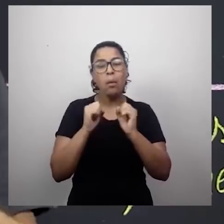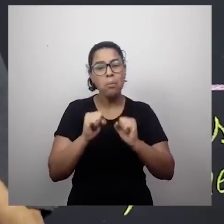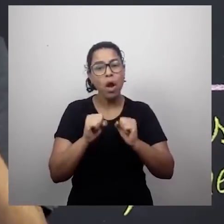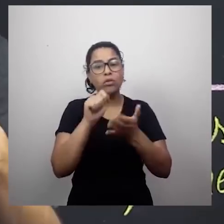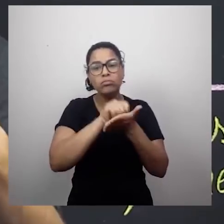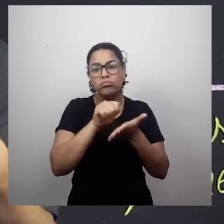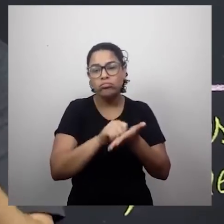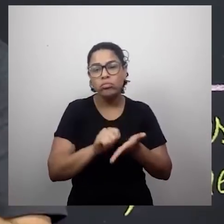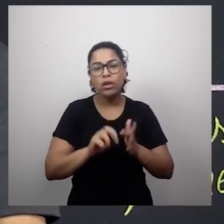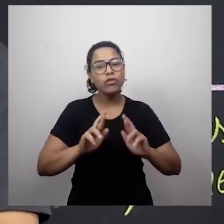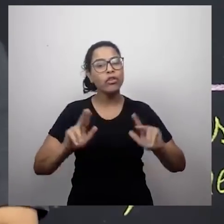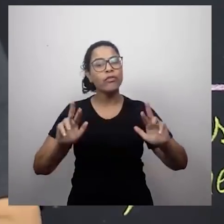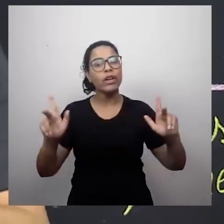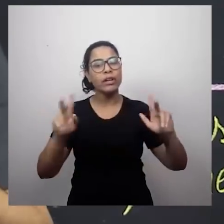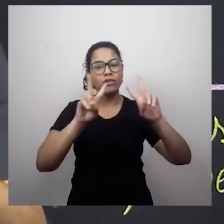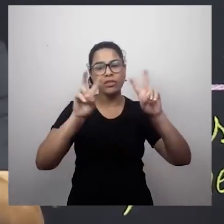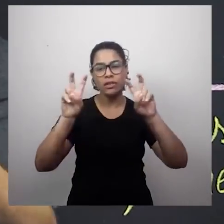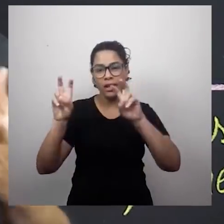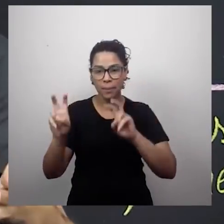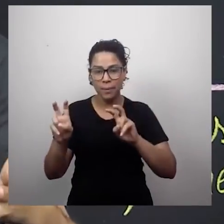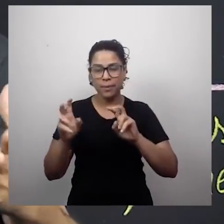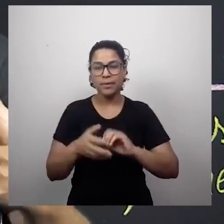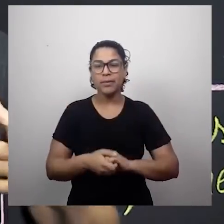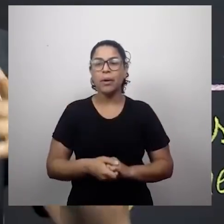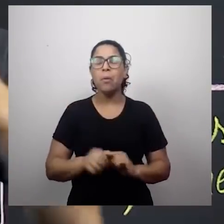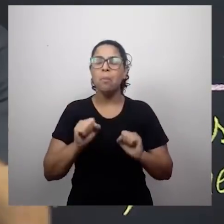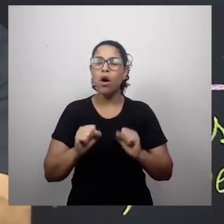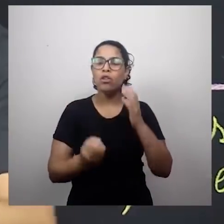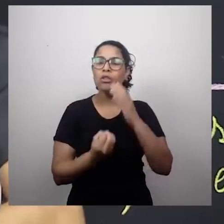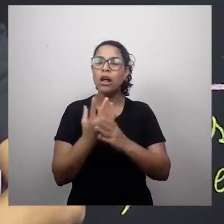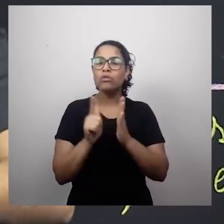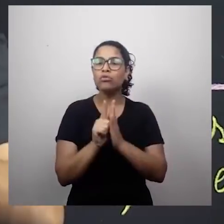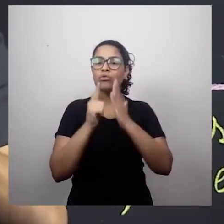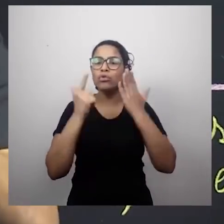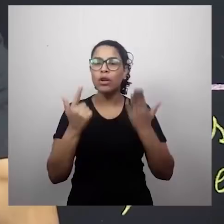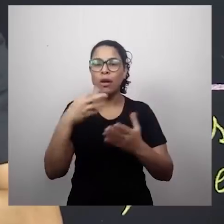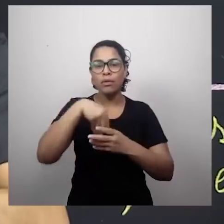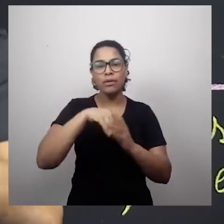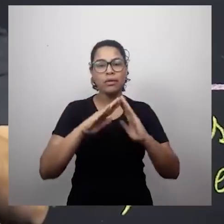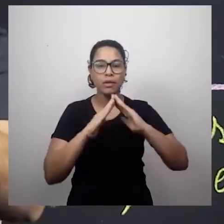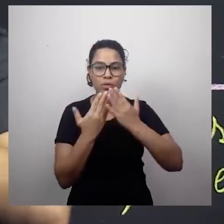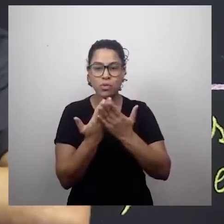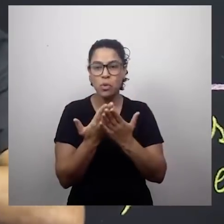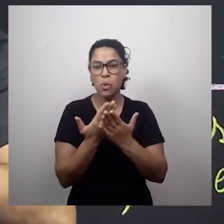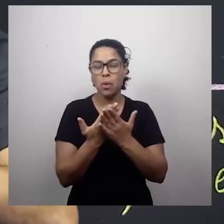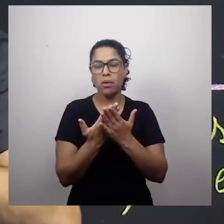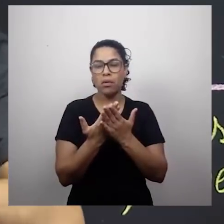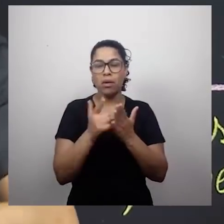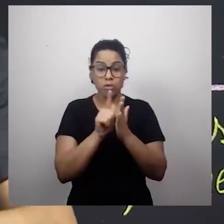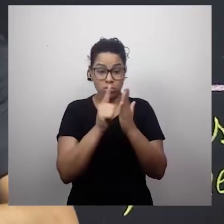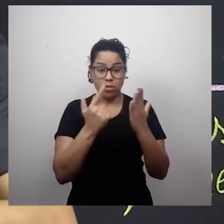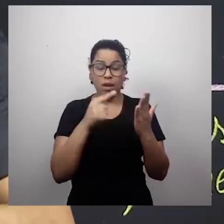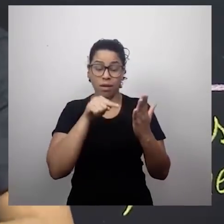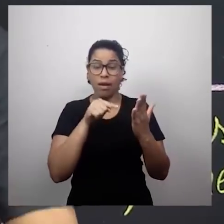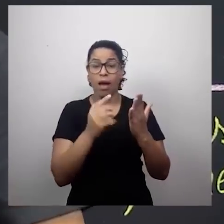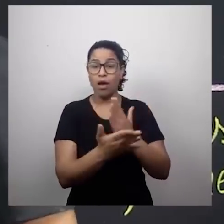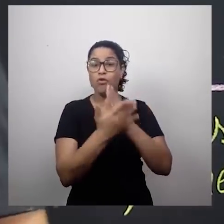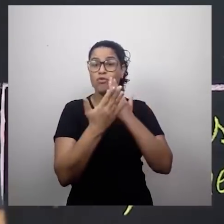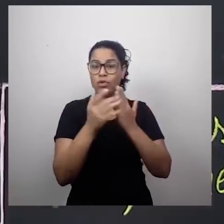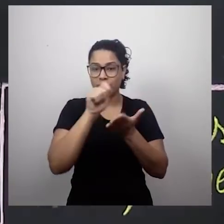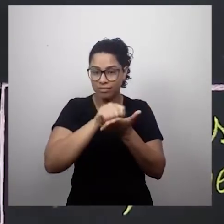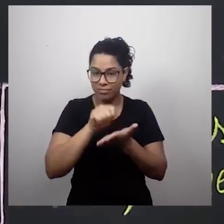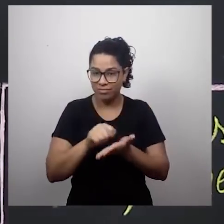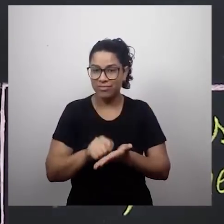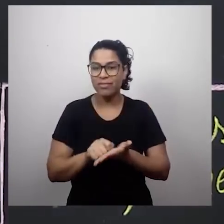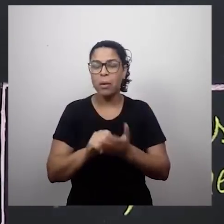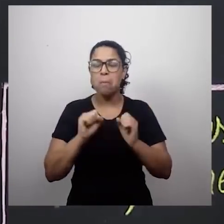escrever textos sobre os mais variados tópicos, você pode criar um jornalzinho na sua escola e lembrar que dentro de um jornalzinho, um jornal é um suporte textual, você